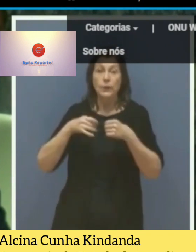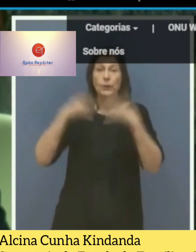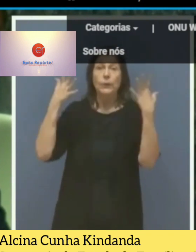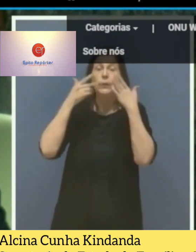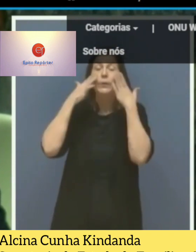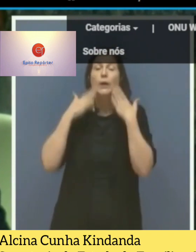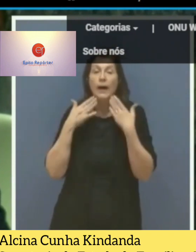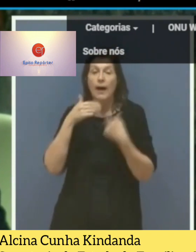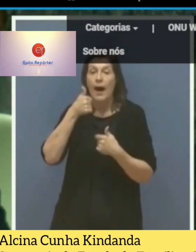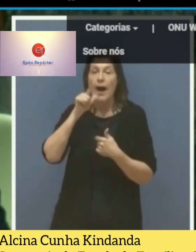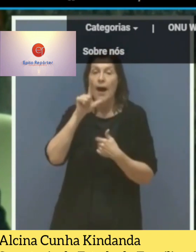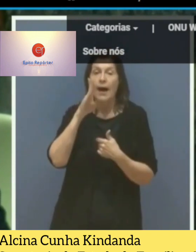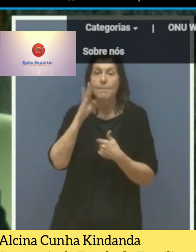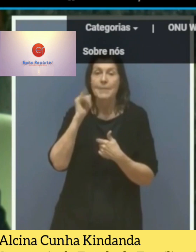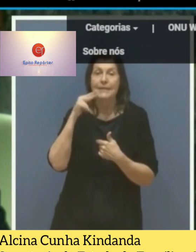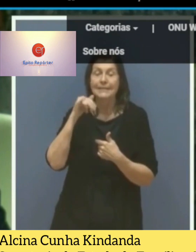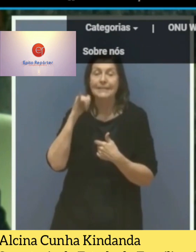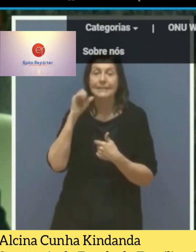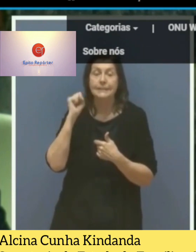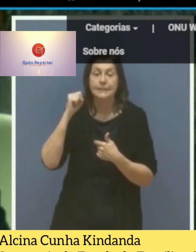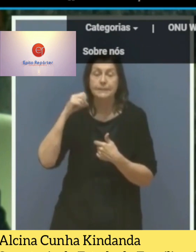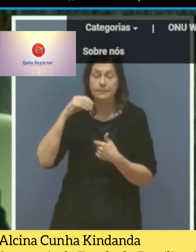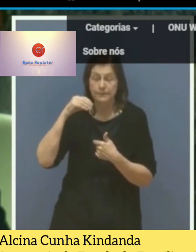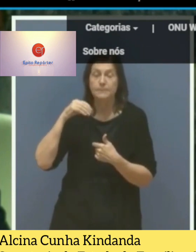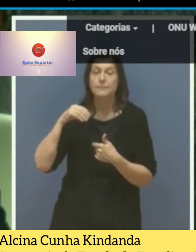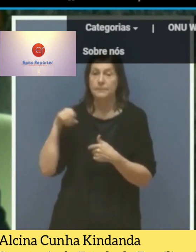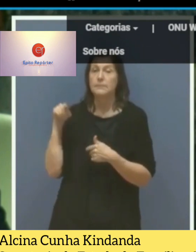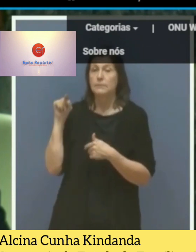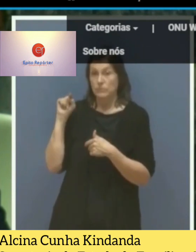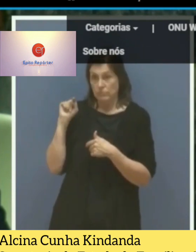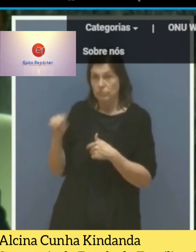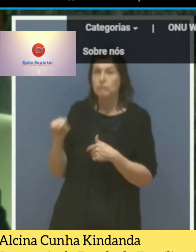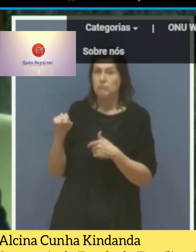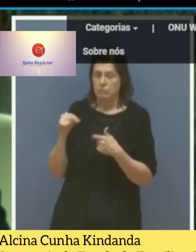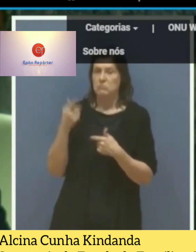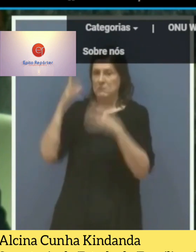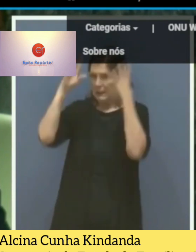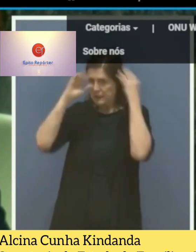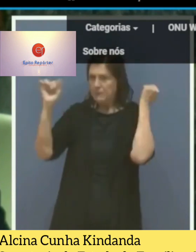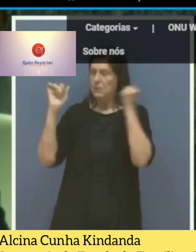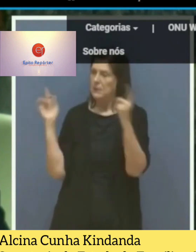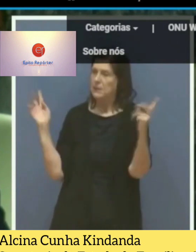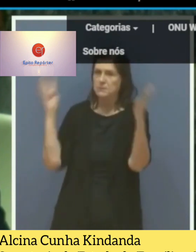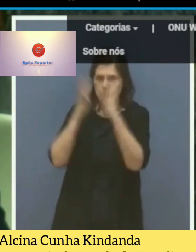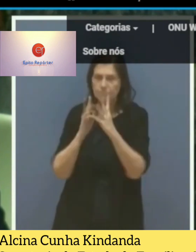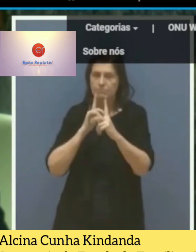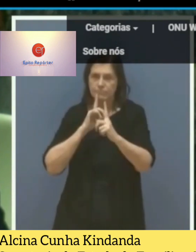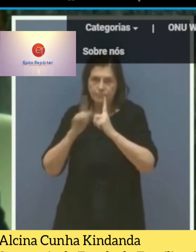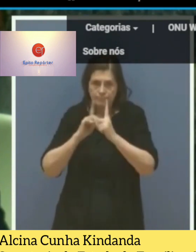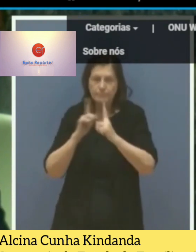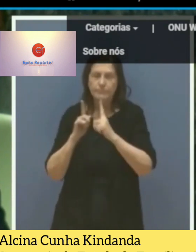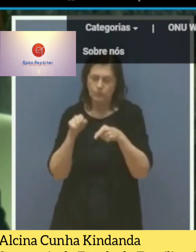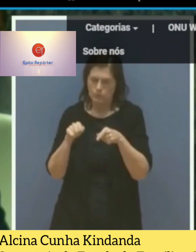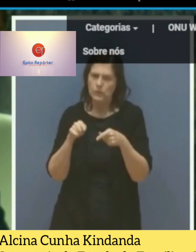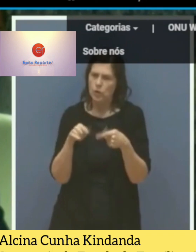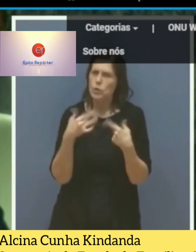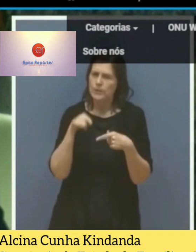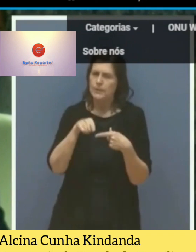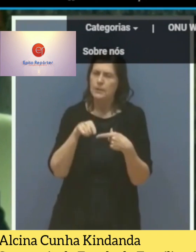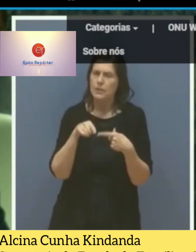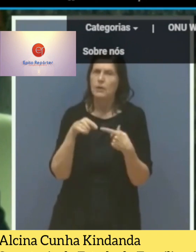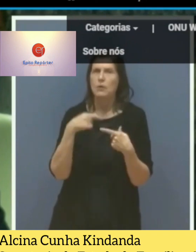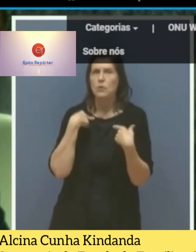o efeito estão em curso facto que demonstra a nossa abertura em consolidar a nossa cooperação institucional com os mecanismos